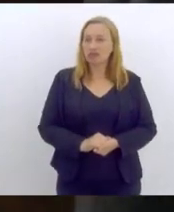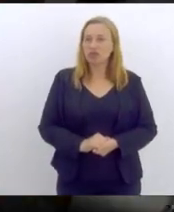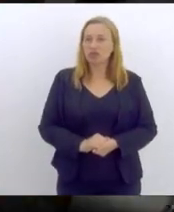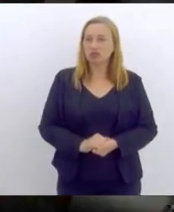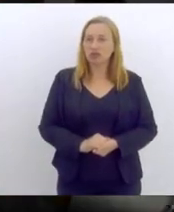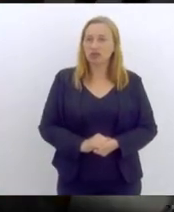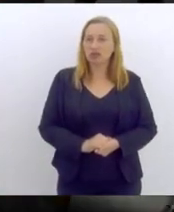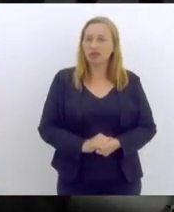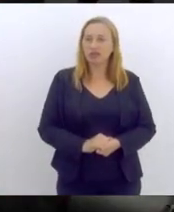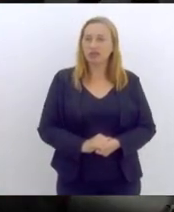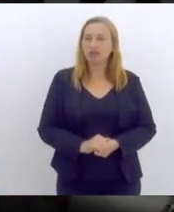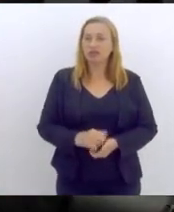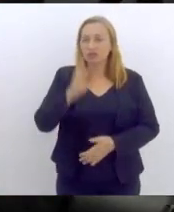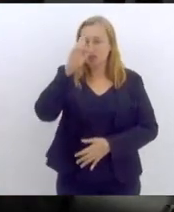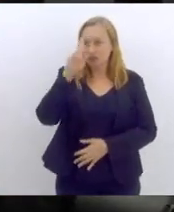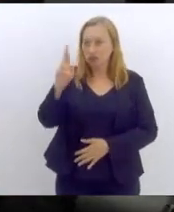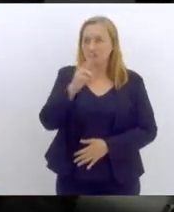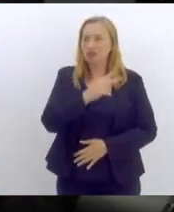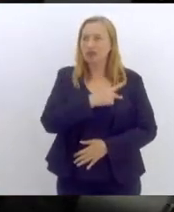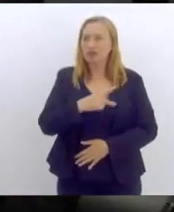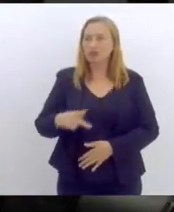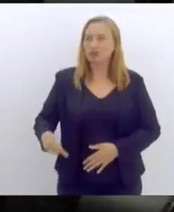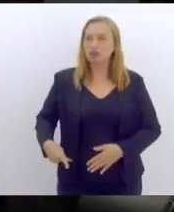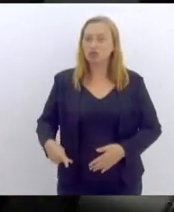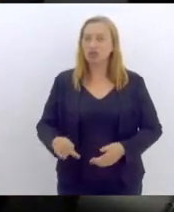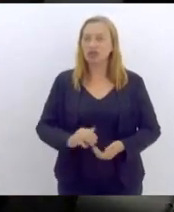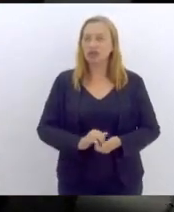o senhor foi presidente.